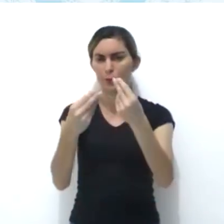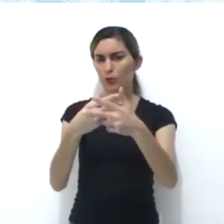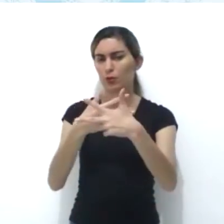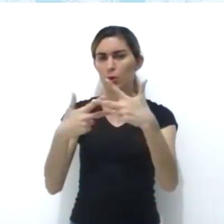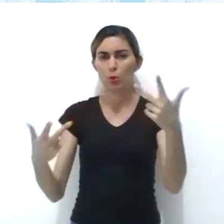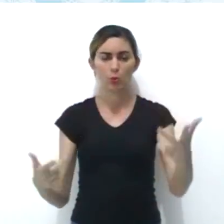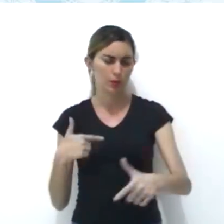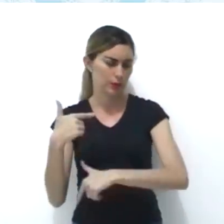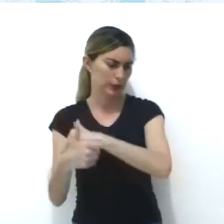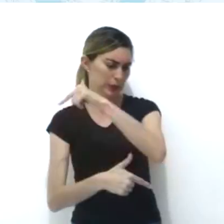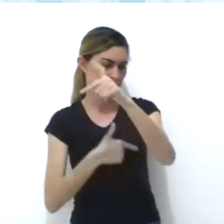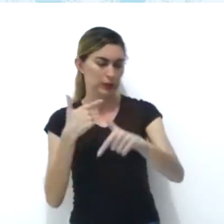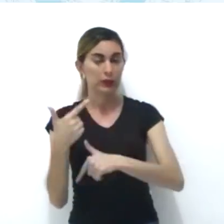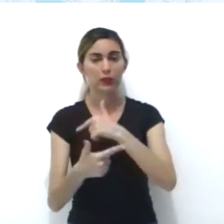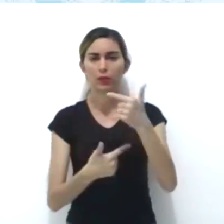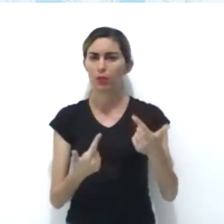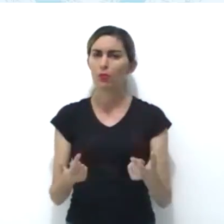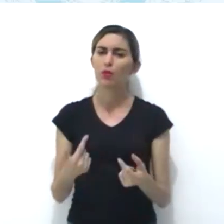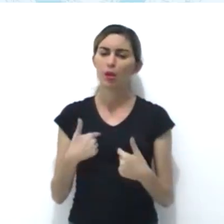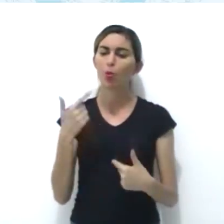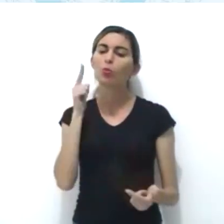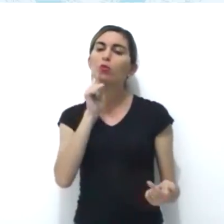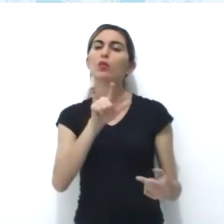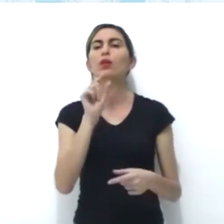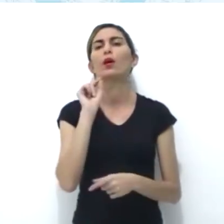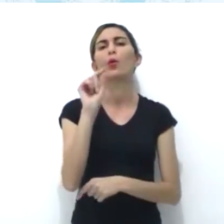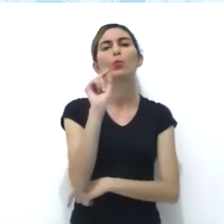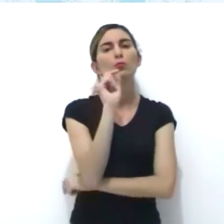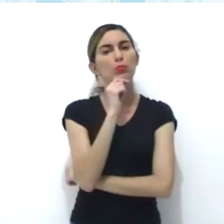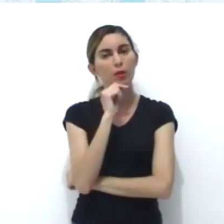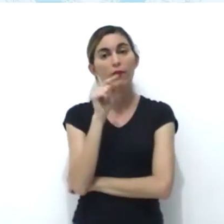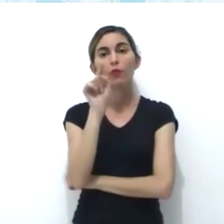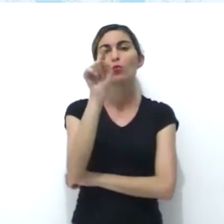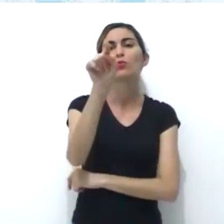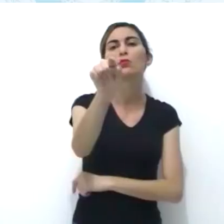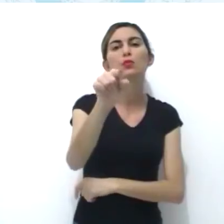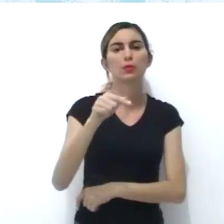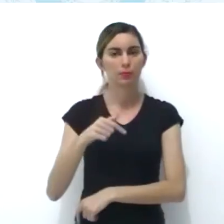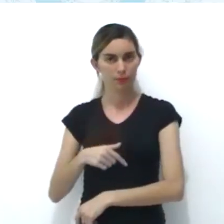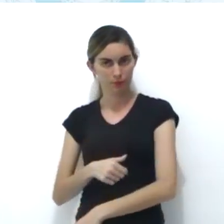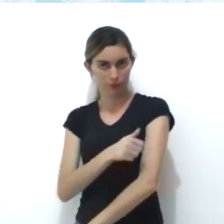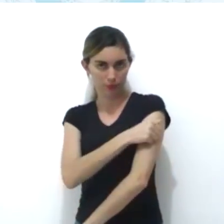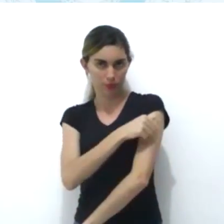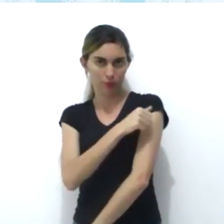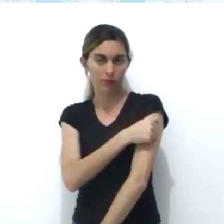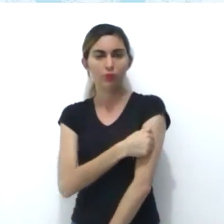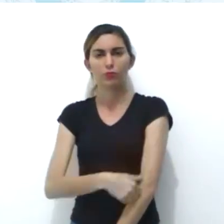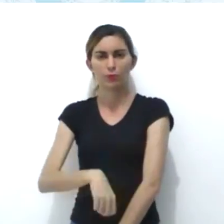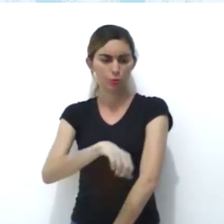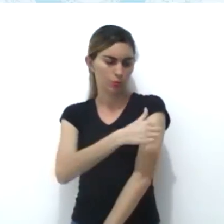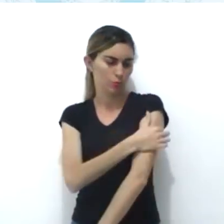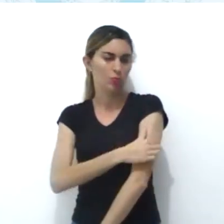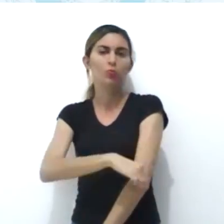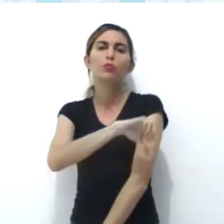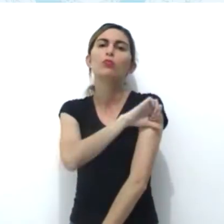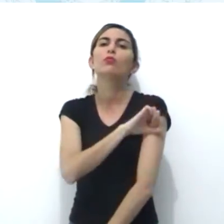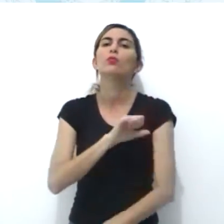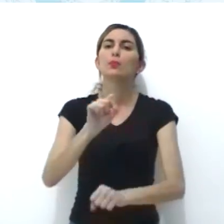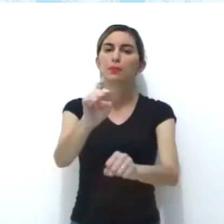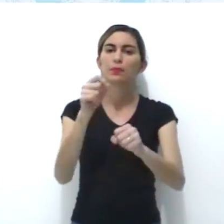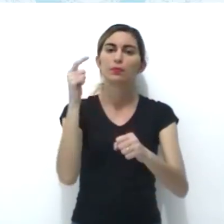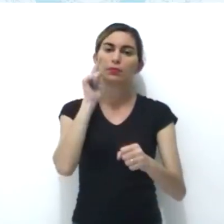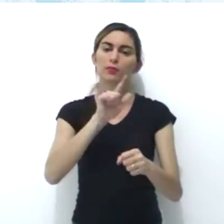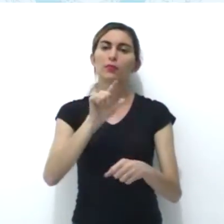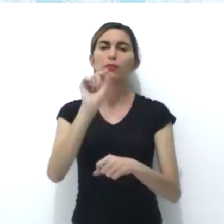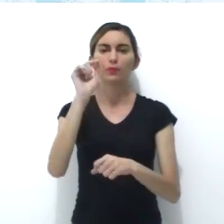Deus do céu, é muita coisa, é muito trabalho. O que é que eu vou ganhar com isso? O que é que você, aluno do ensino